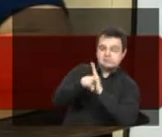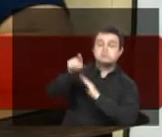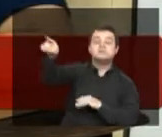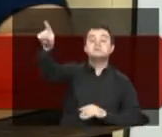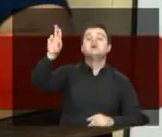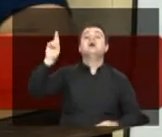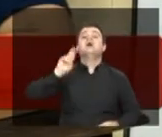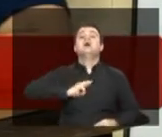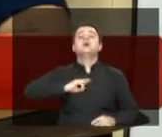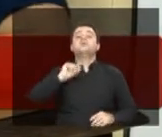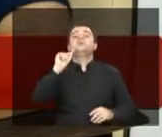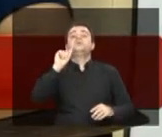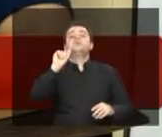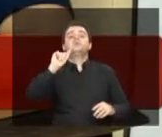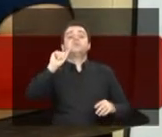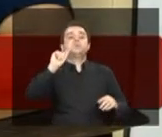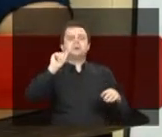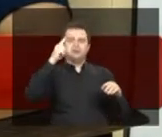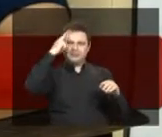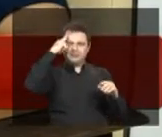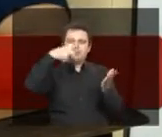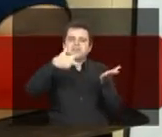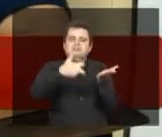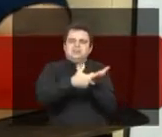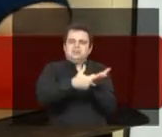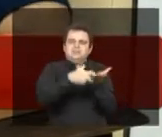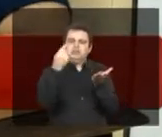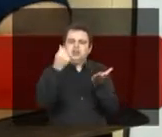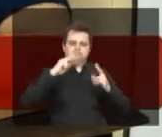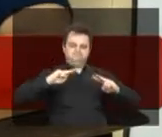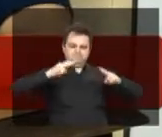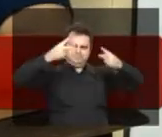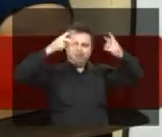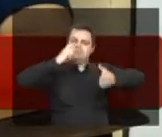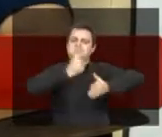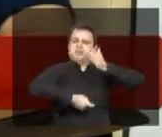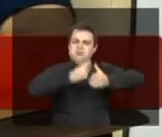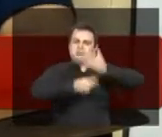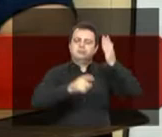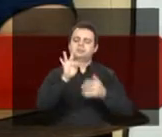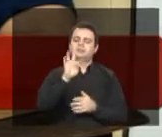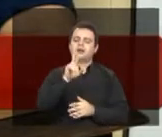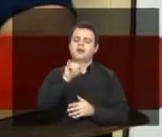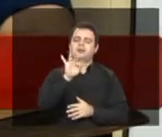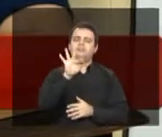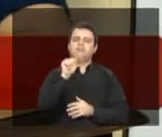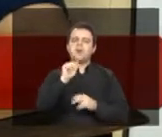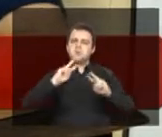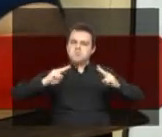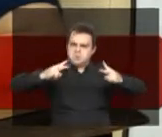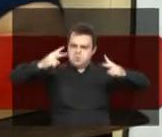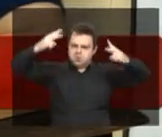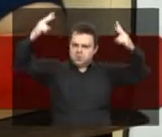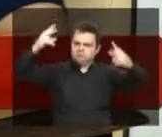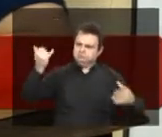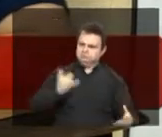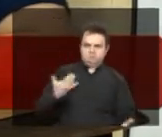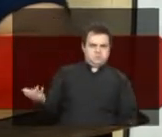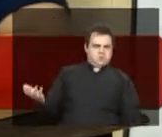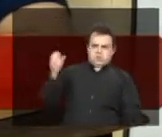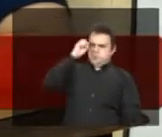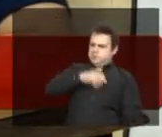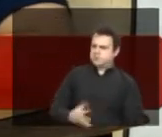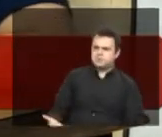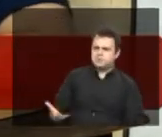tarifa. Eu achei, no primeiro momento, absurdo, uma vez que eles também falam que nos últimos